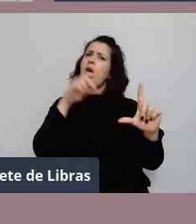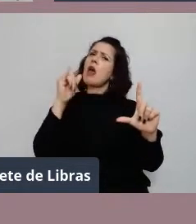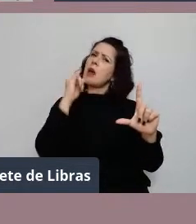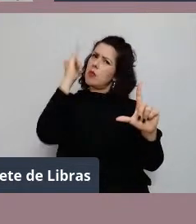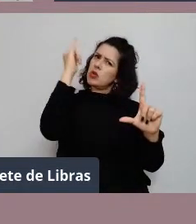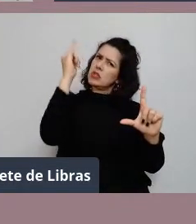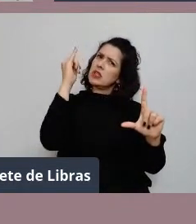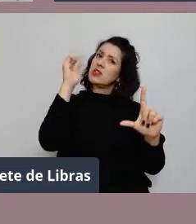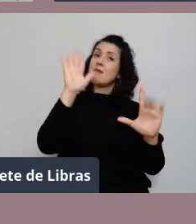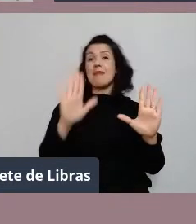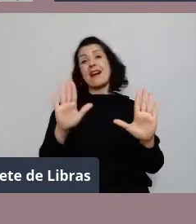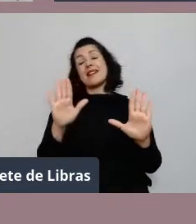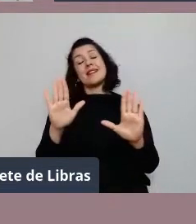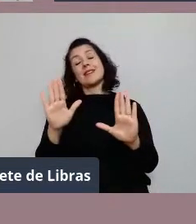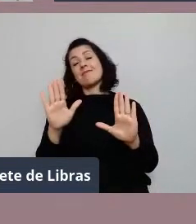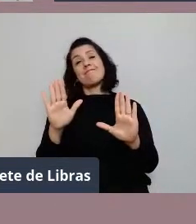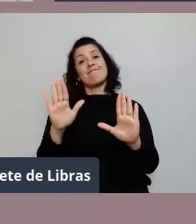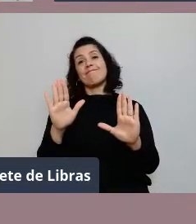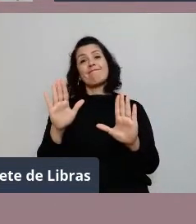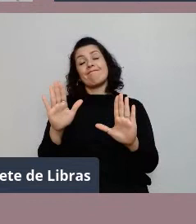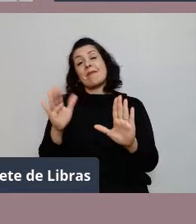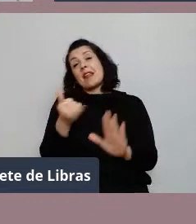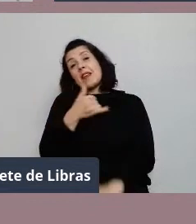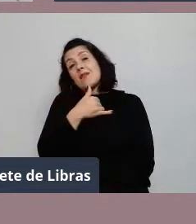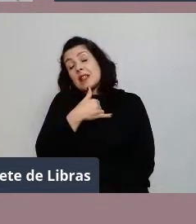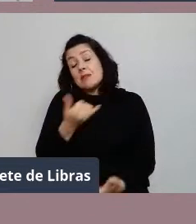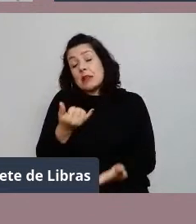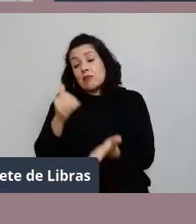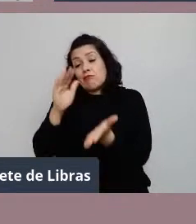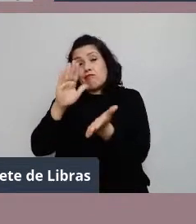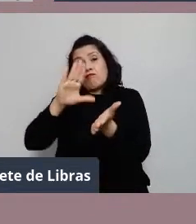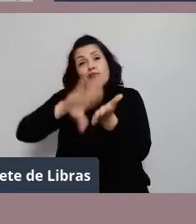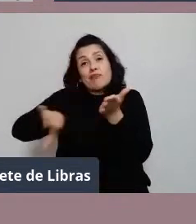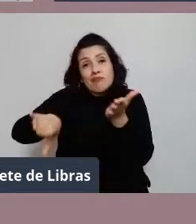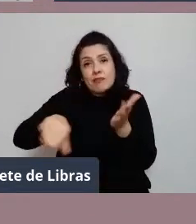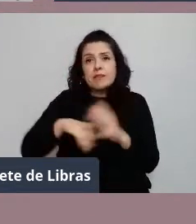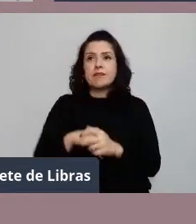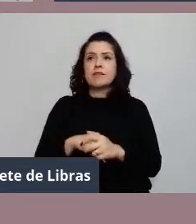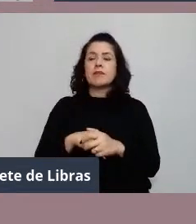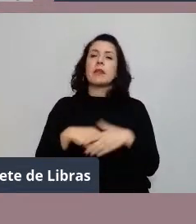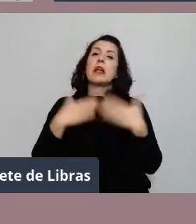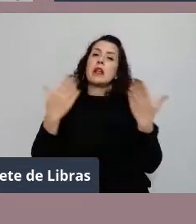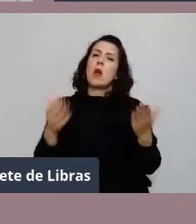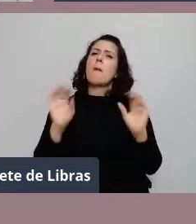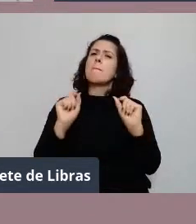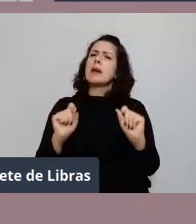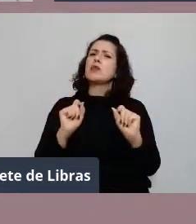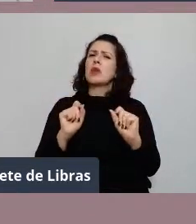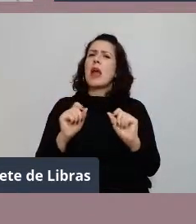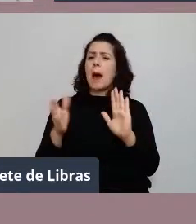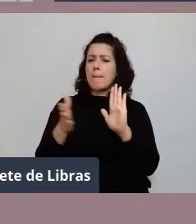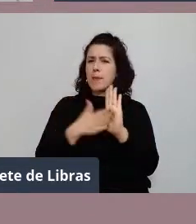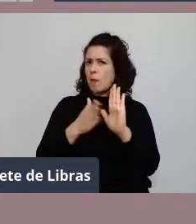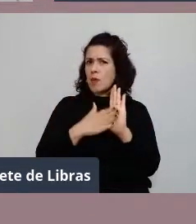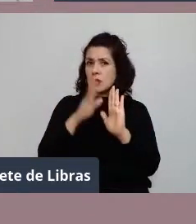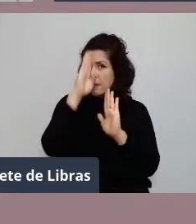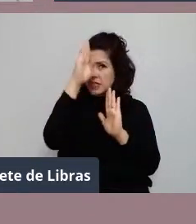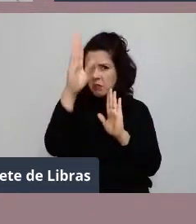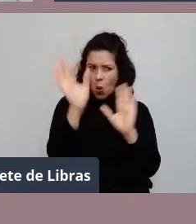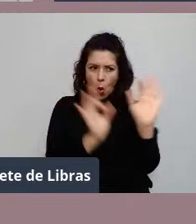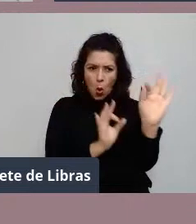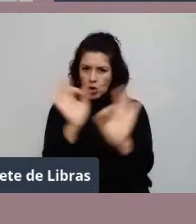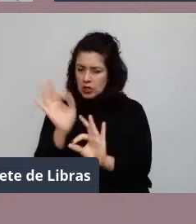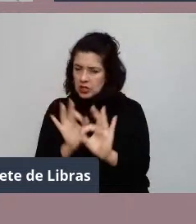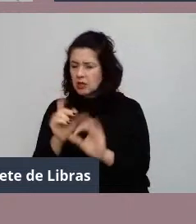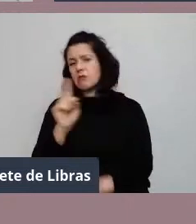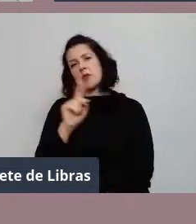de fora. Mas é mais uma proposta, Bruno, não de organização, mas de, talvez de